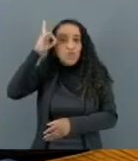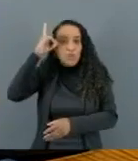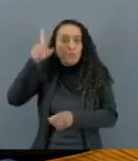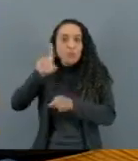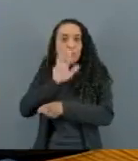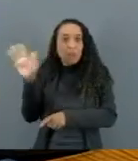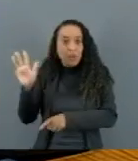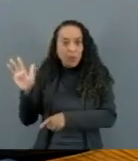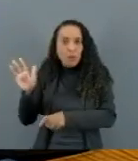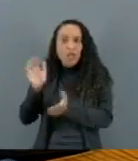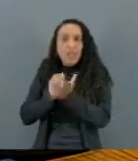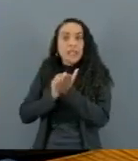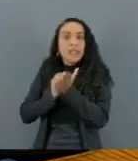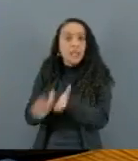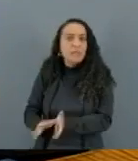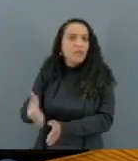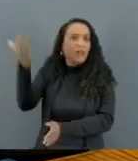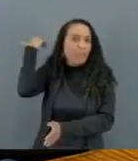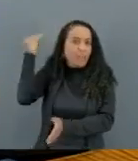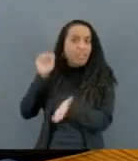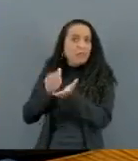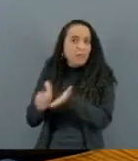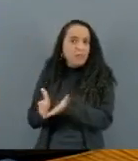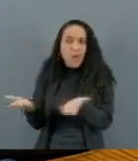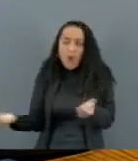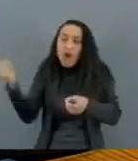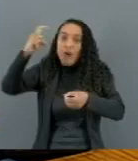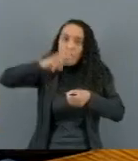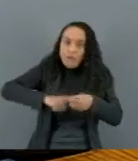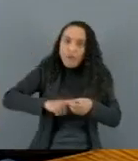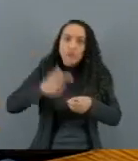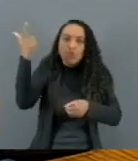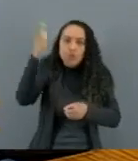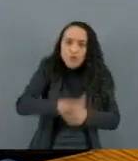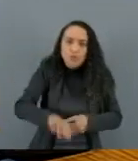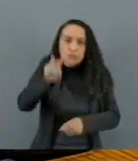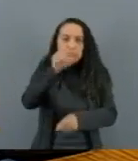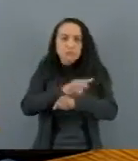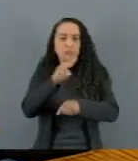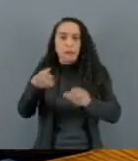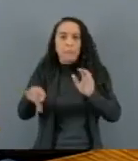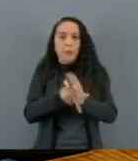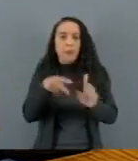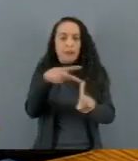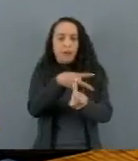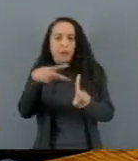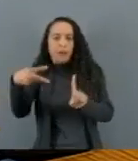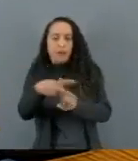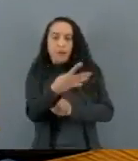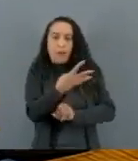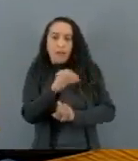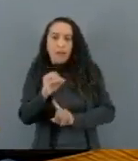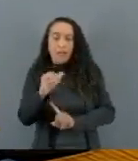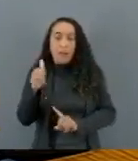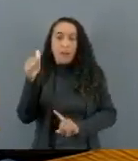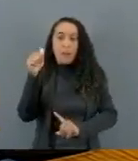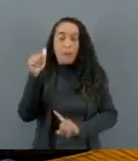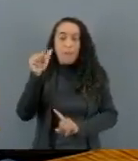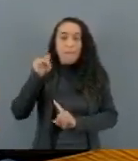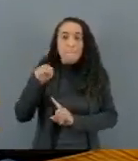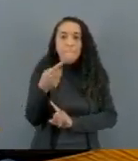Corrupção. E é esse cidadão que volta para ser o guardião da previdência de 40 milhões de